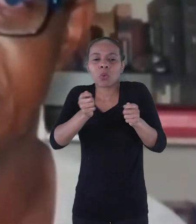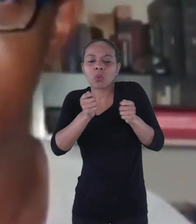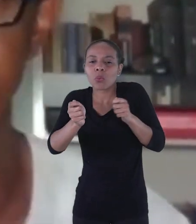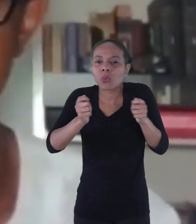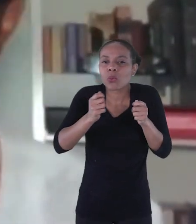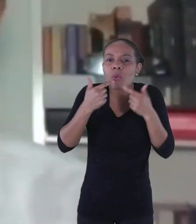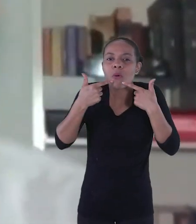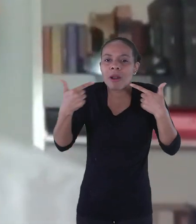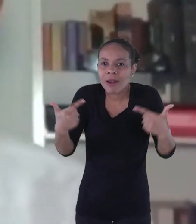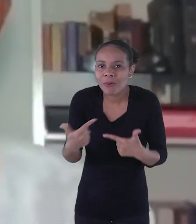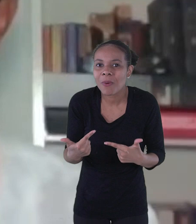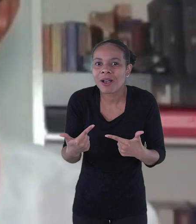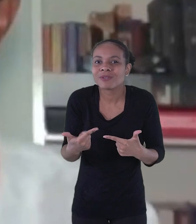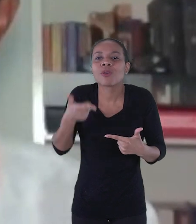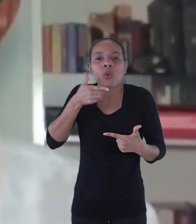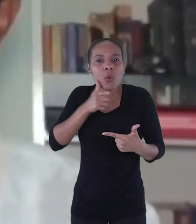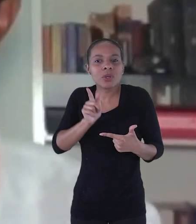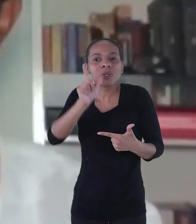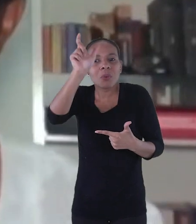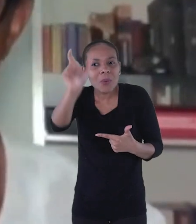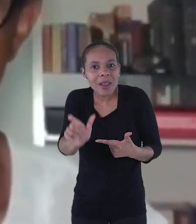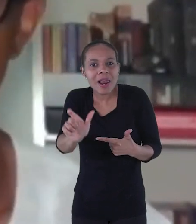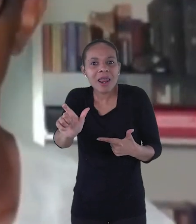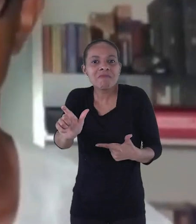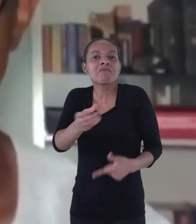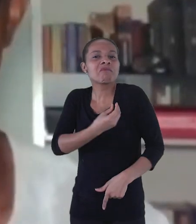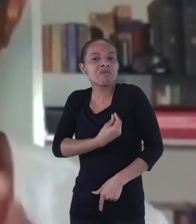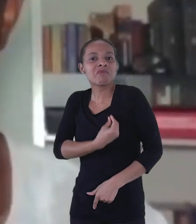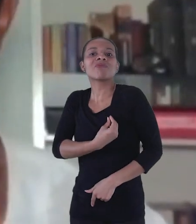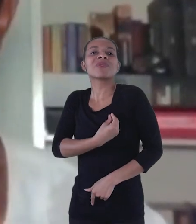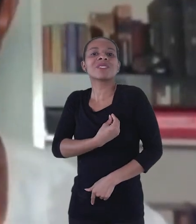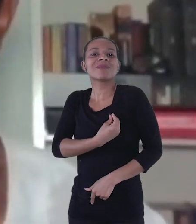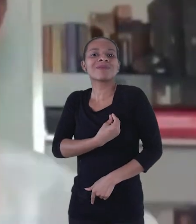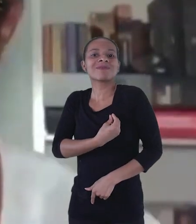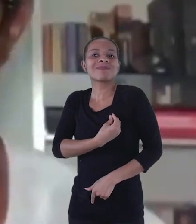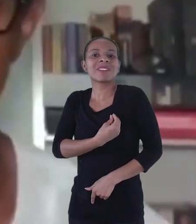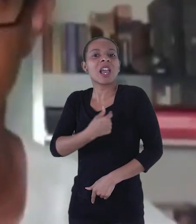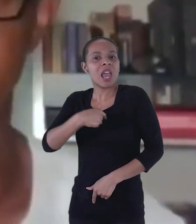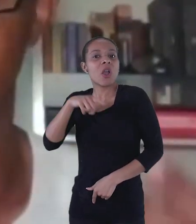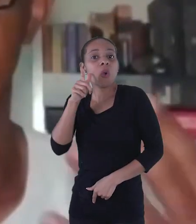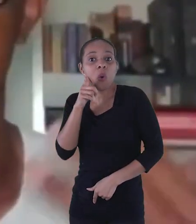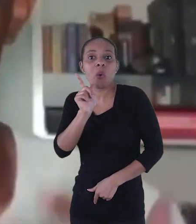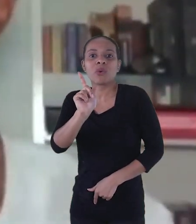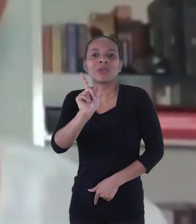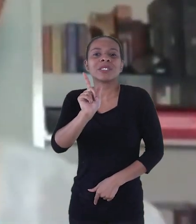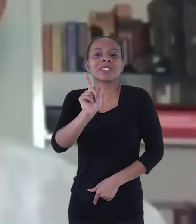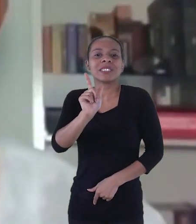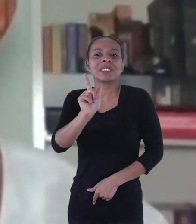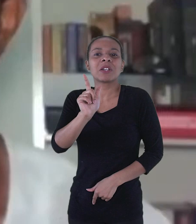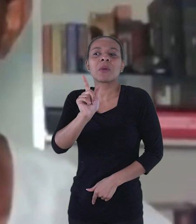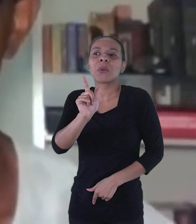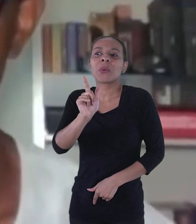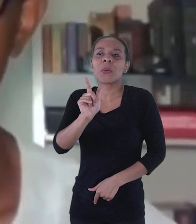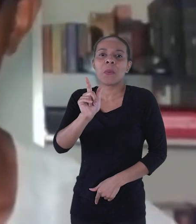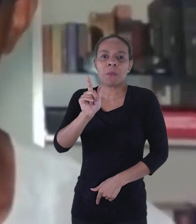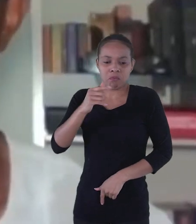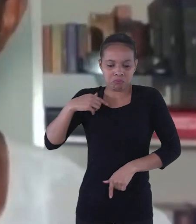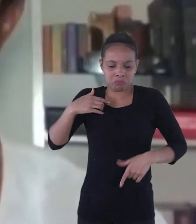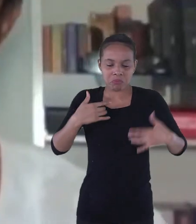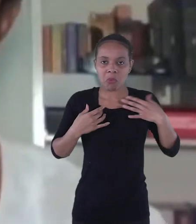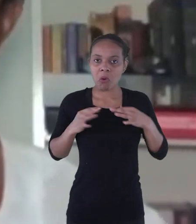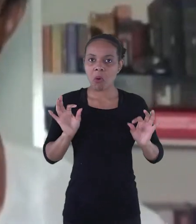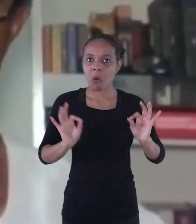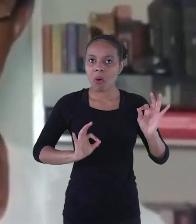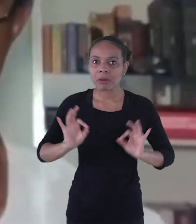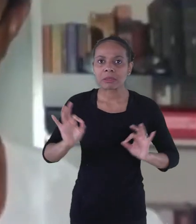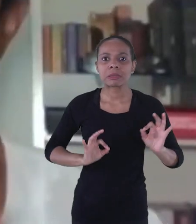como ser, como cidadã. Né? Ela conseguiu dar uma rasteira em todo mundo, colocar óleo no corpo